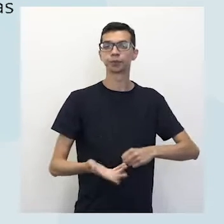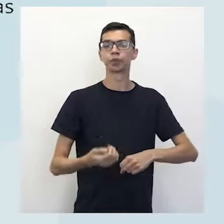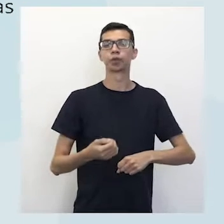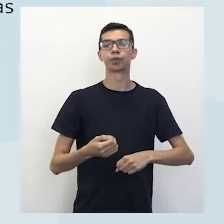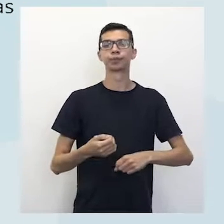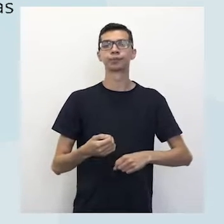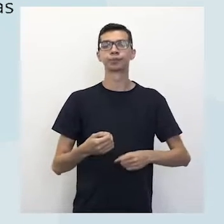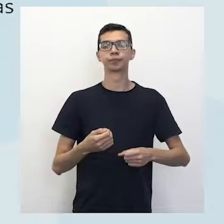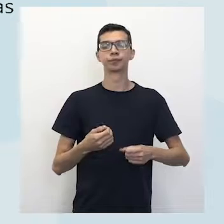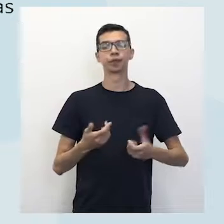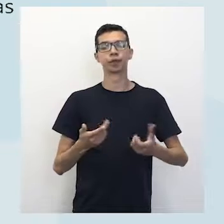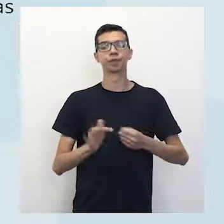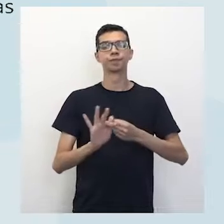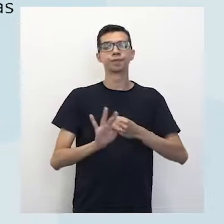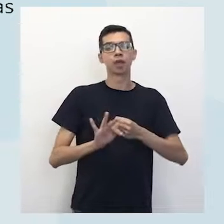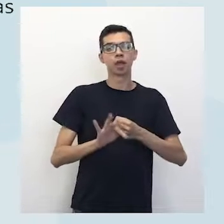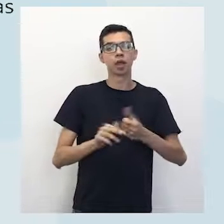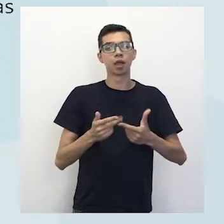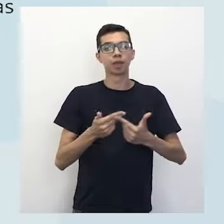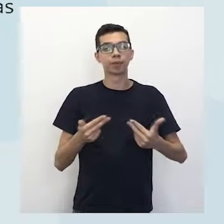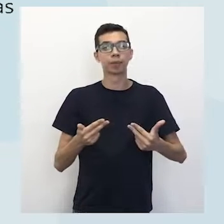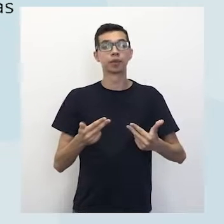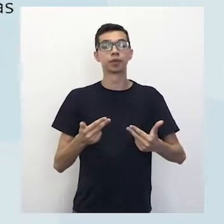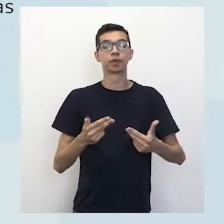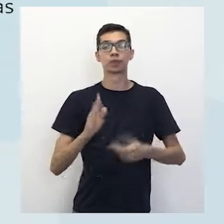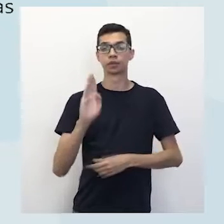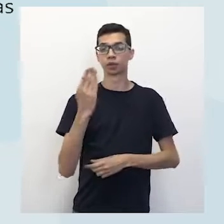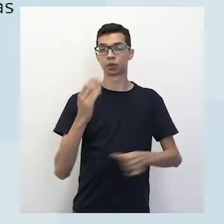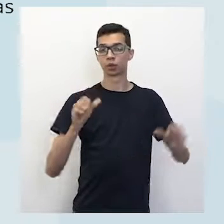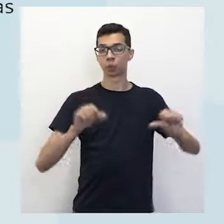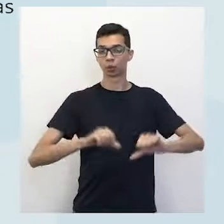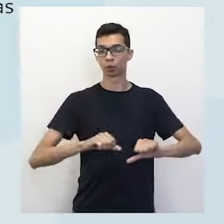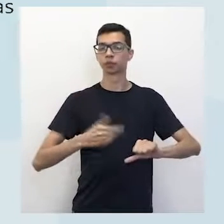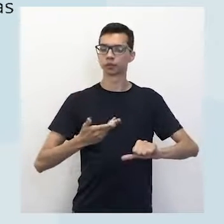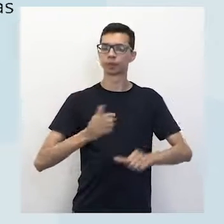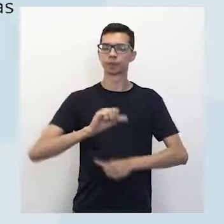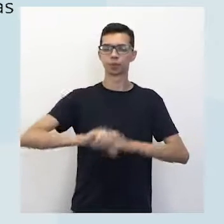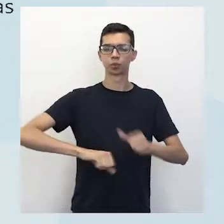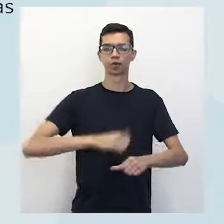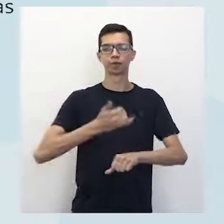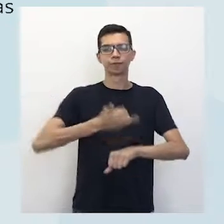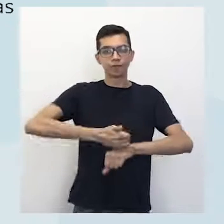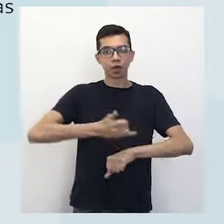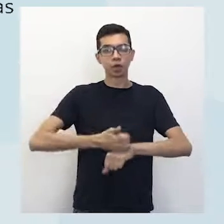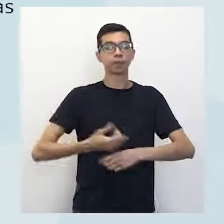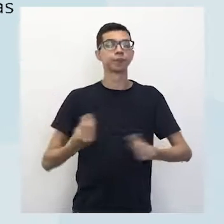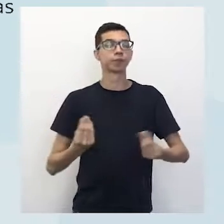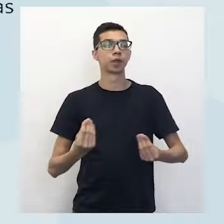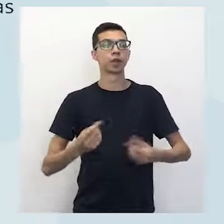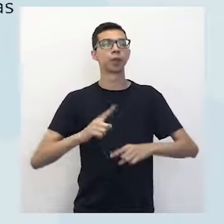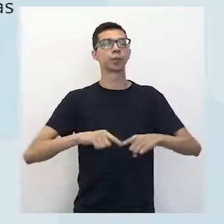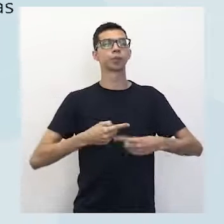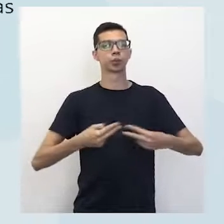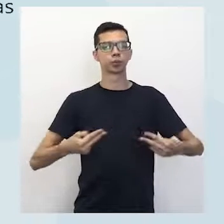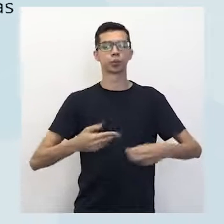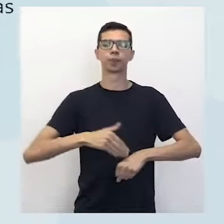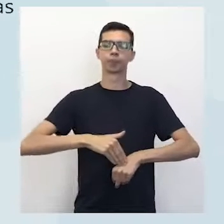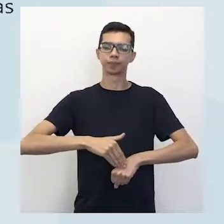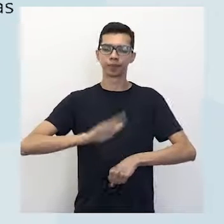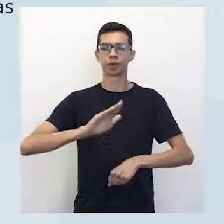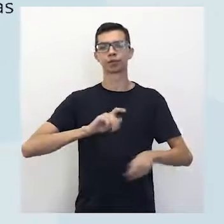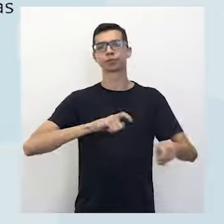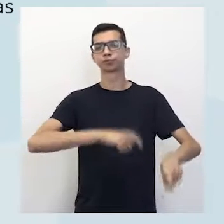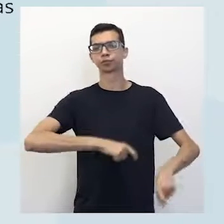ser de ferro justamente para garantir aí que mais produtos, mais alimentos sejam produzidos